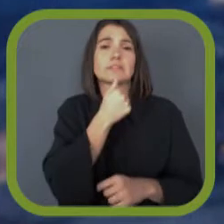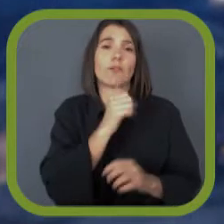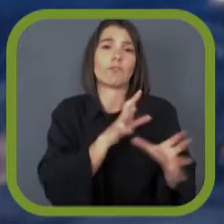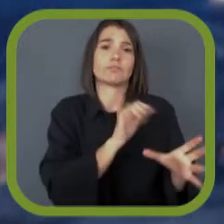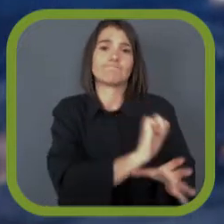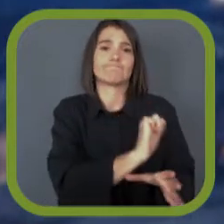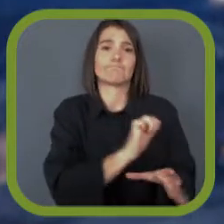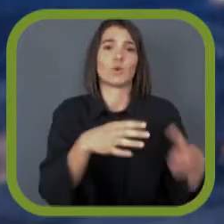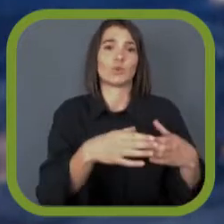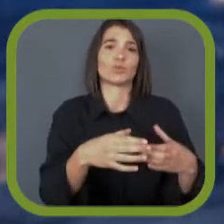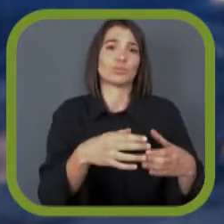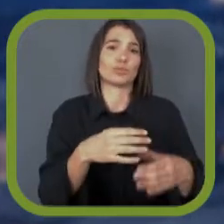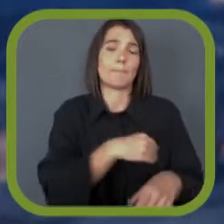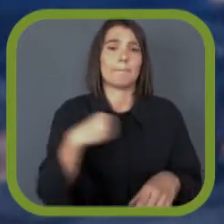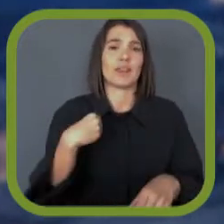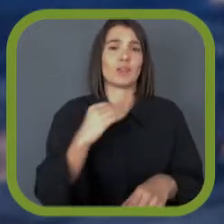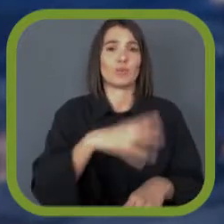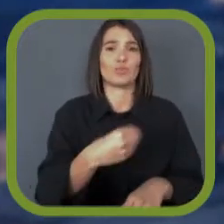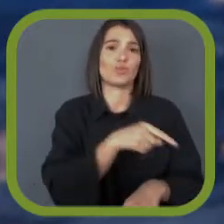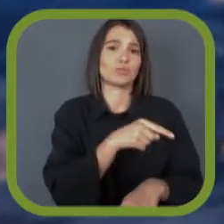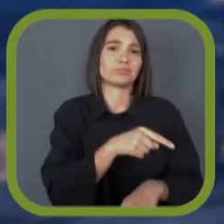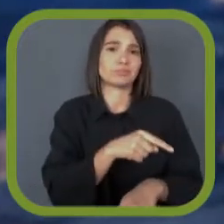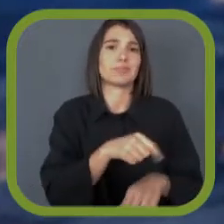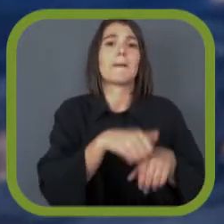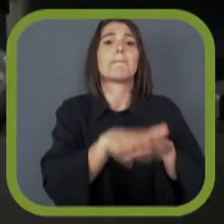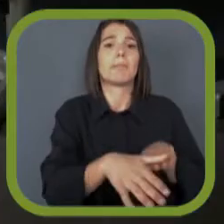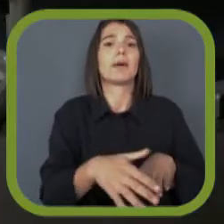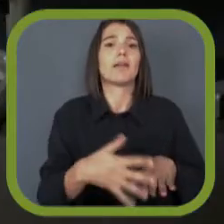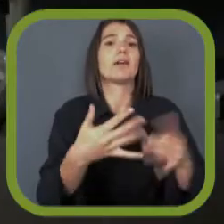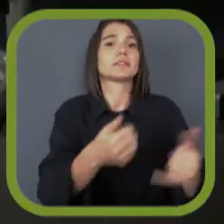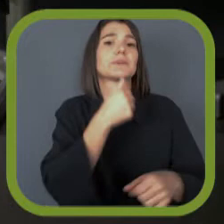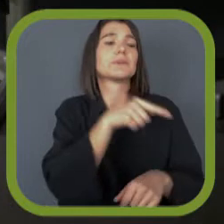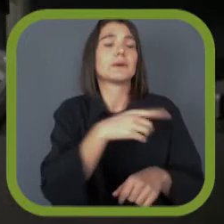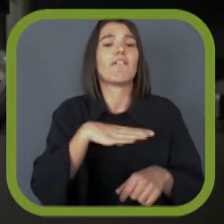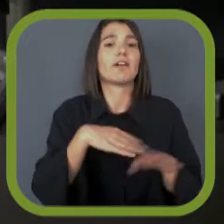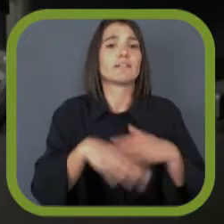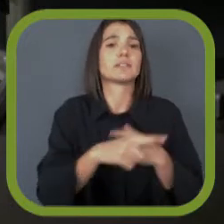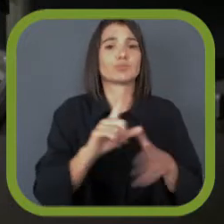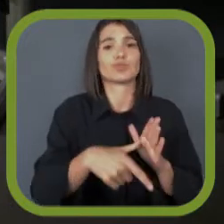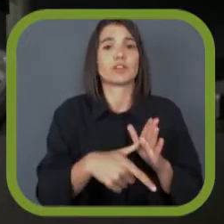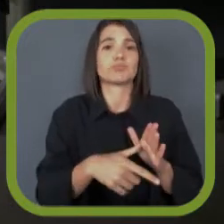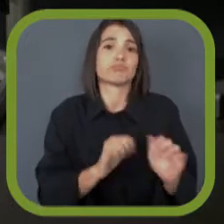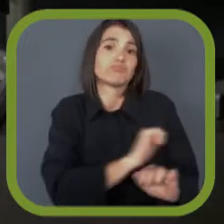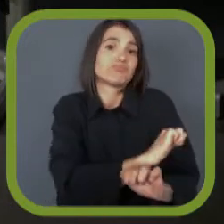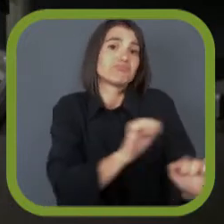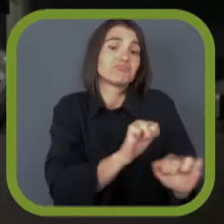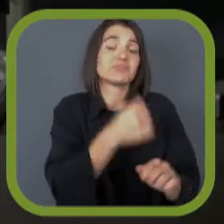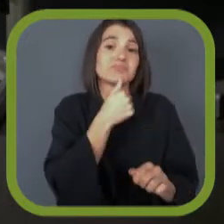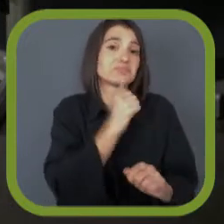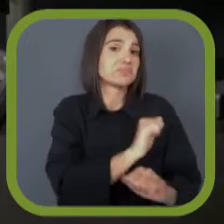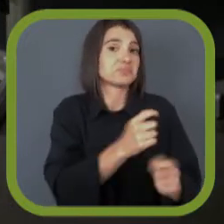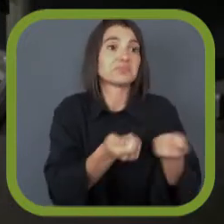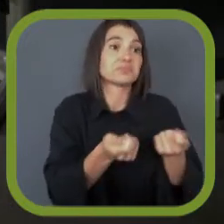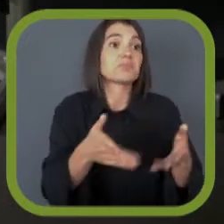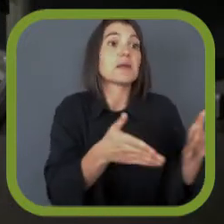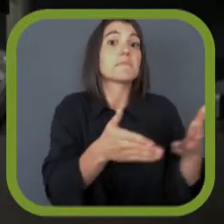uma decisão dos médicos do mundo que propriamente do Open Air, não é? Porque os passos seguintes, o que é que eles quererão fazer com os projetos, parte um pouco depois da direção dos médicos do